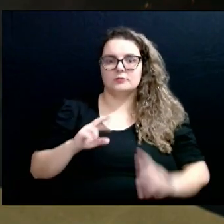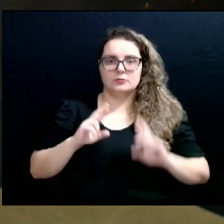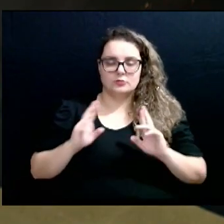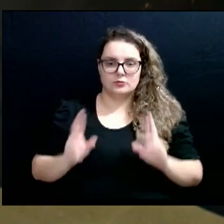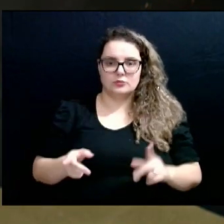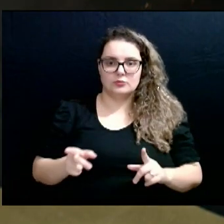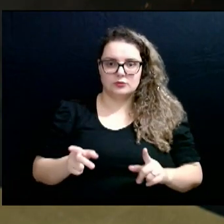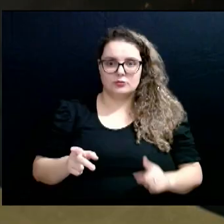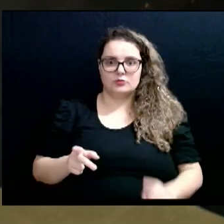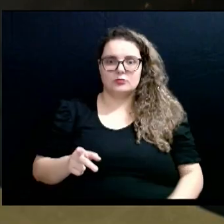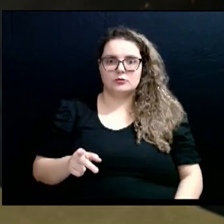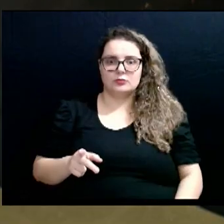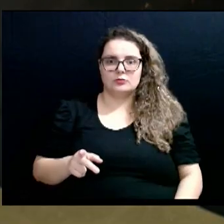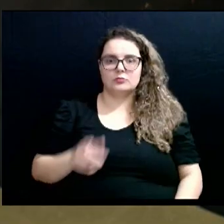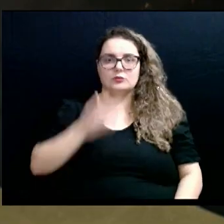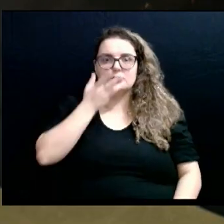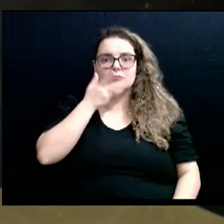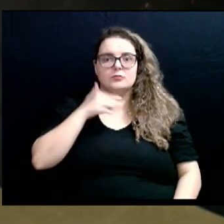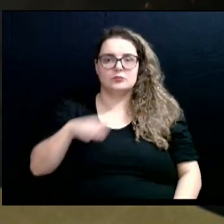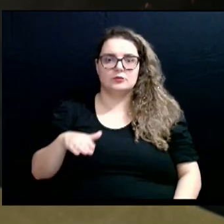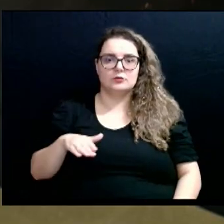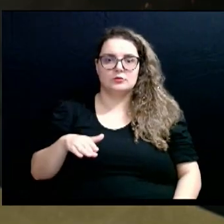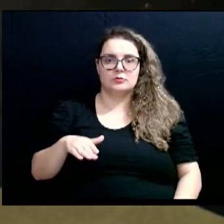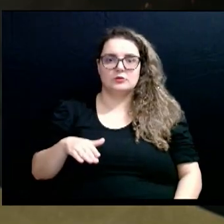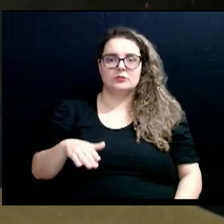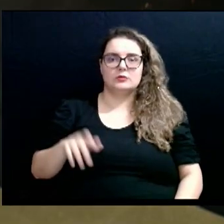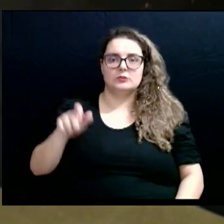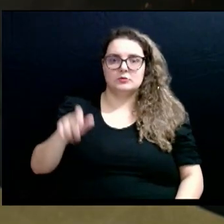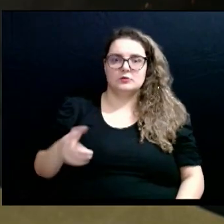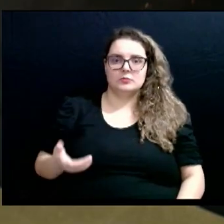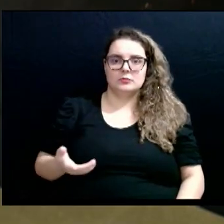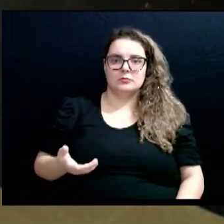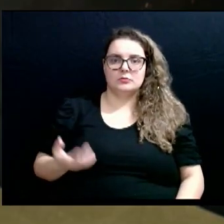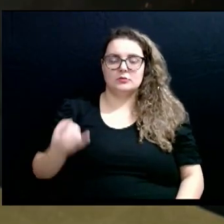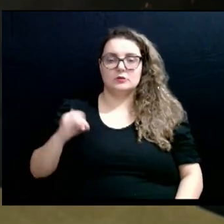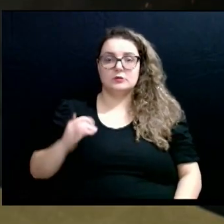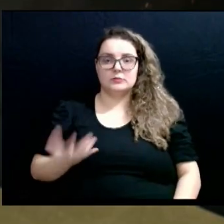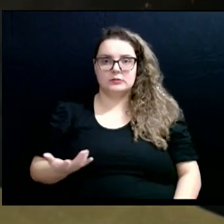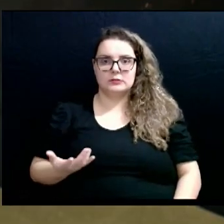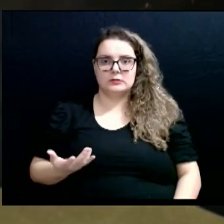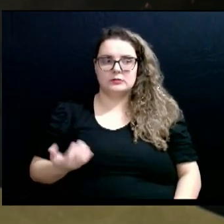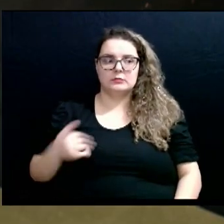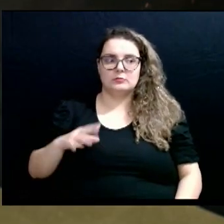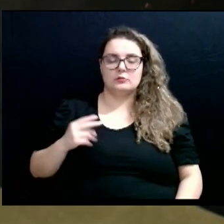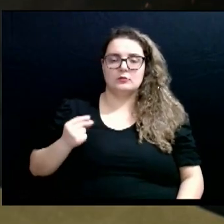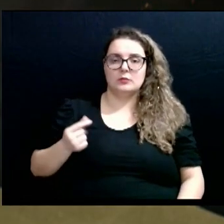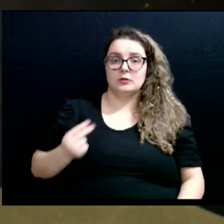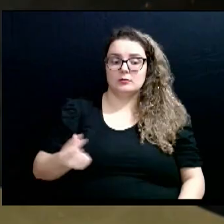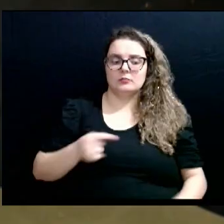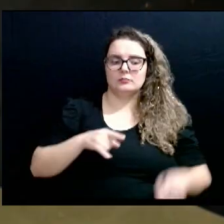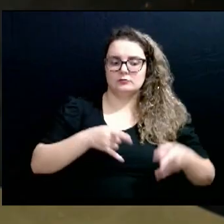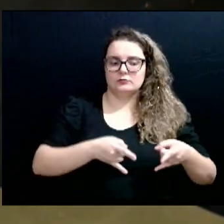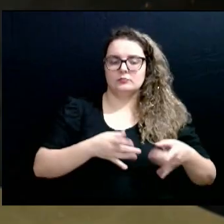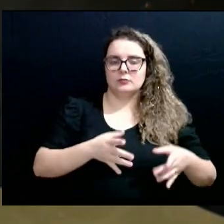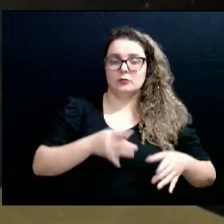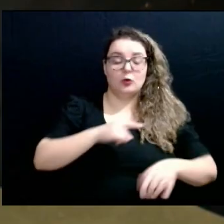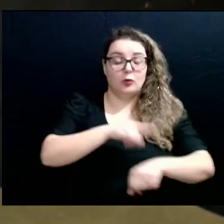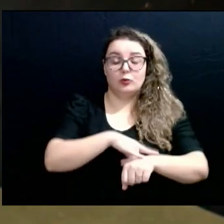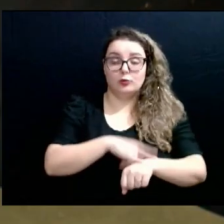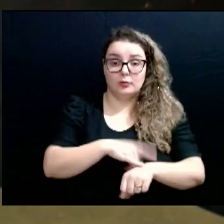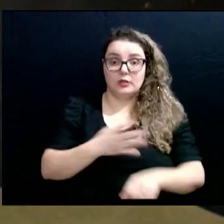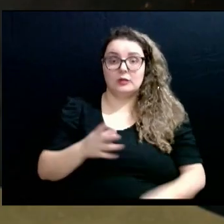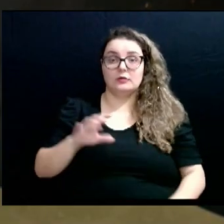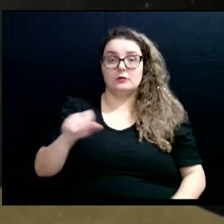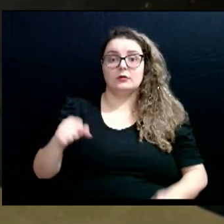nessa criança, esse indivíduo que está ali. Se ele ficar por mais tempo, mas esperar o chaveiro que vem, abre a porta, a